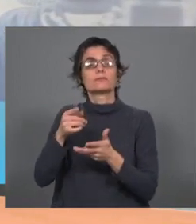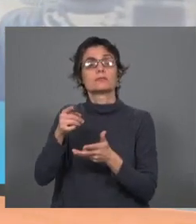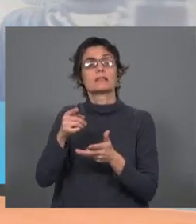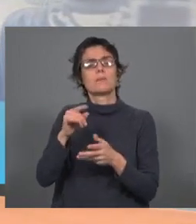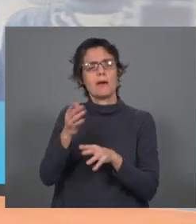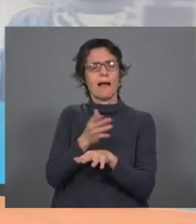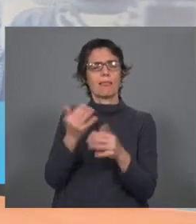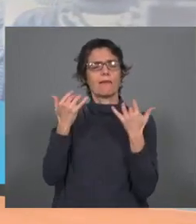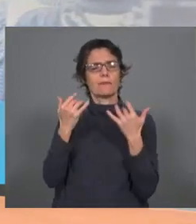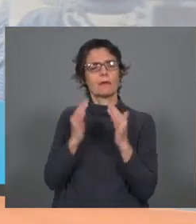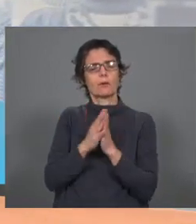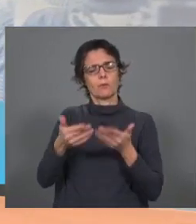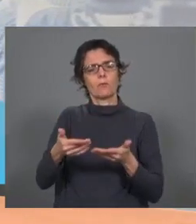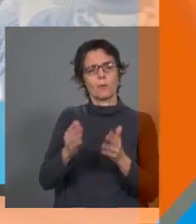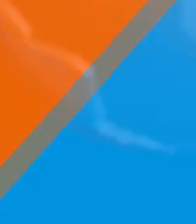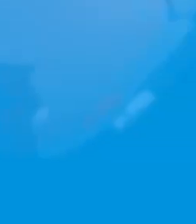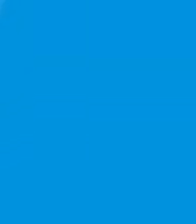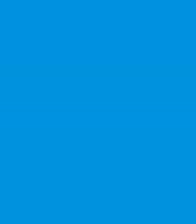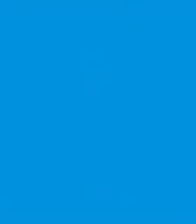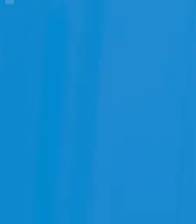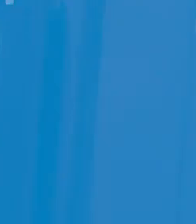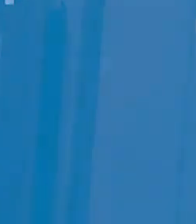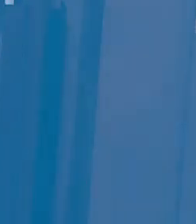ficam os temas da atualidade religiosa.